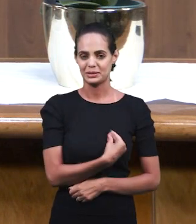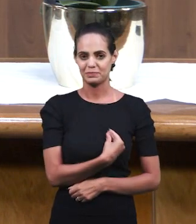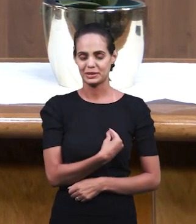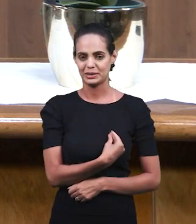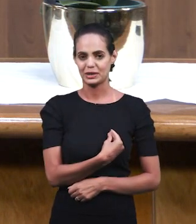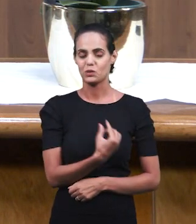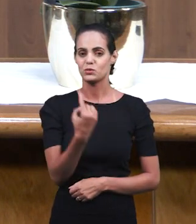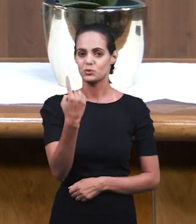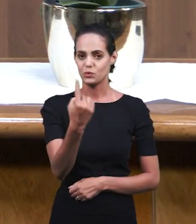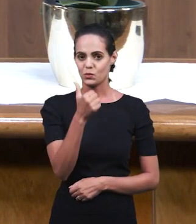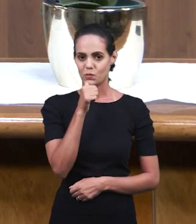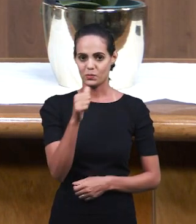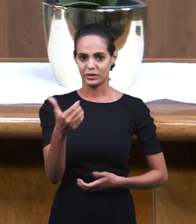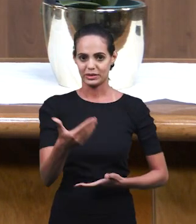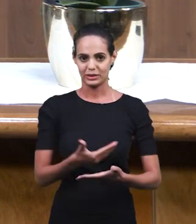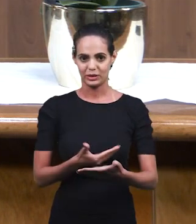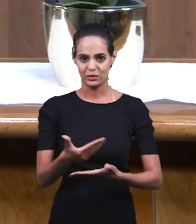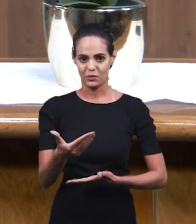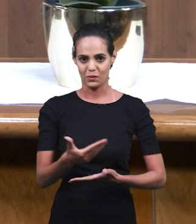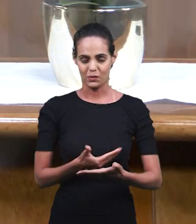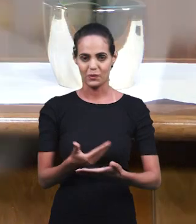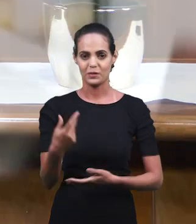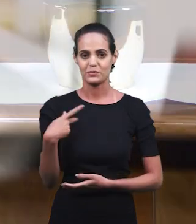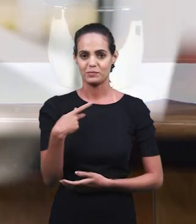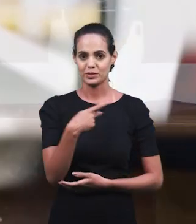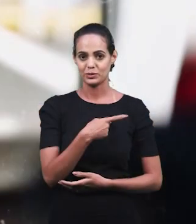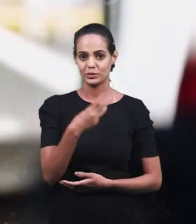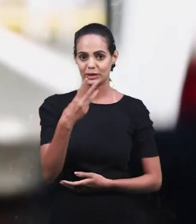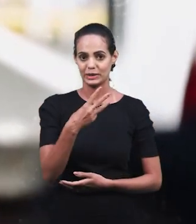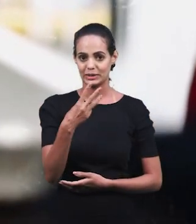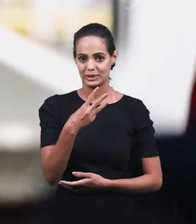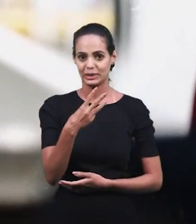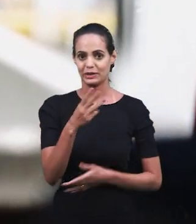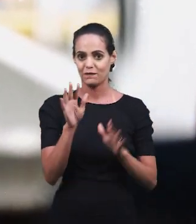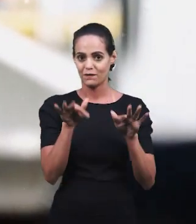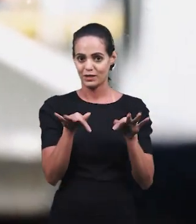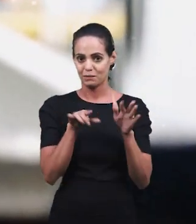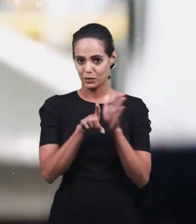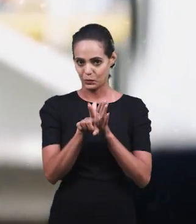uma senhora e de um pastor para a terceira e última pergunta.